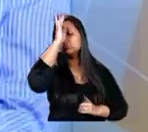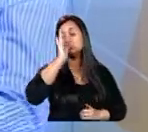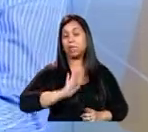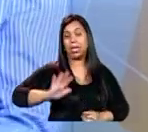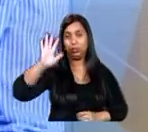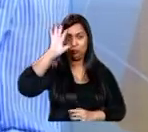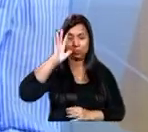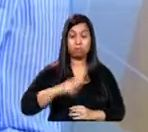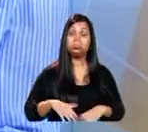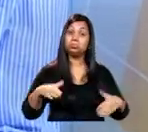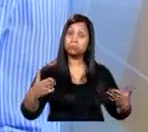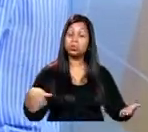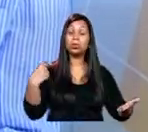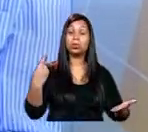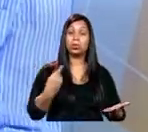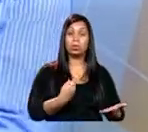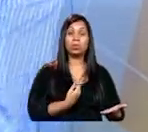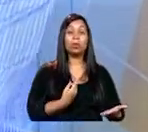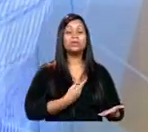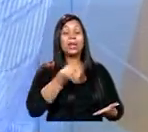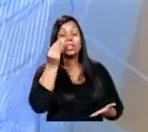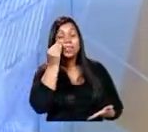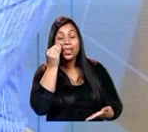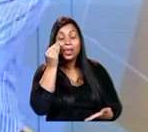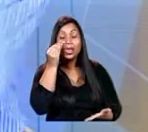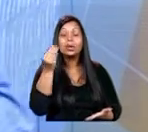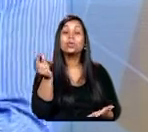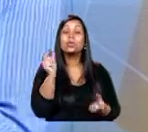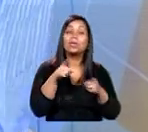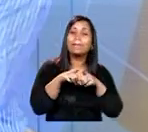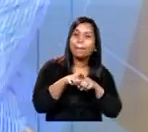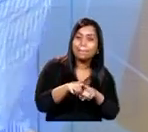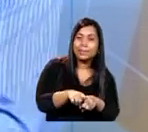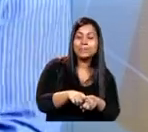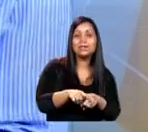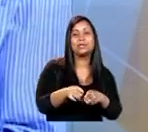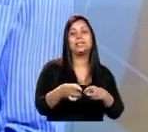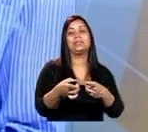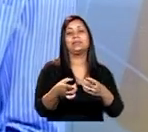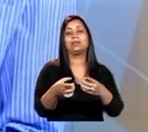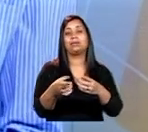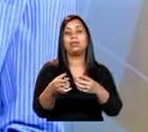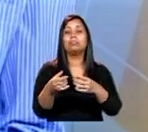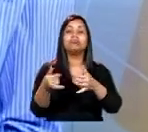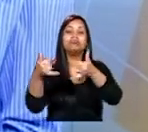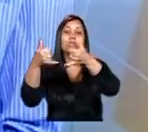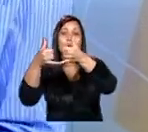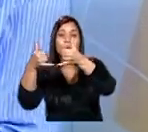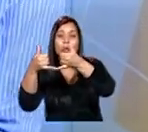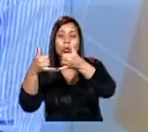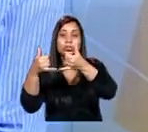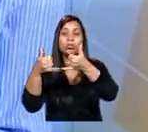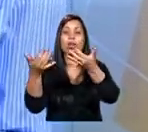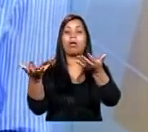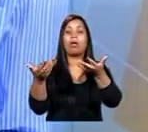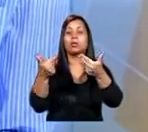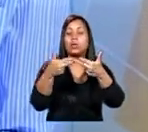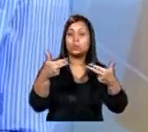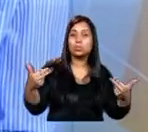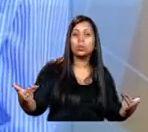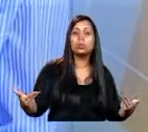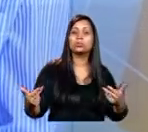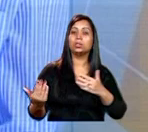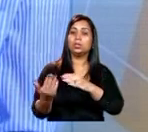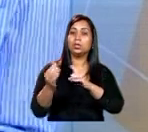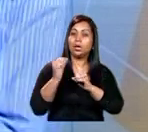No Brasil como um todo. E aí a nossa assistência social tenta fazer uma parceria, entrar em contato com os serviços que a